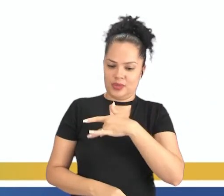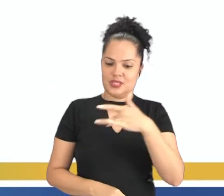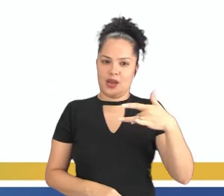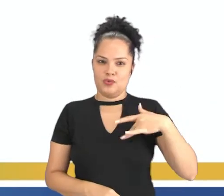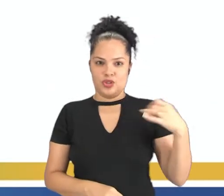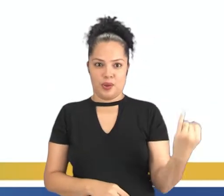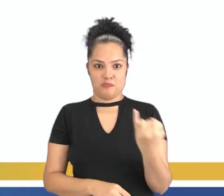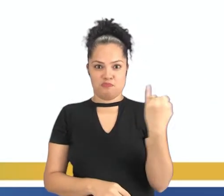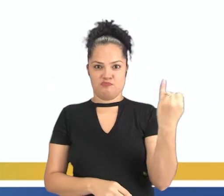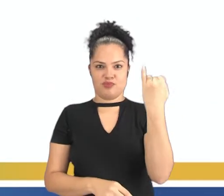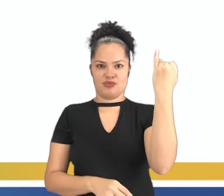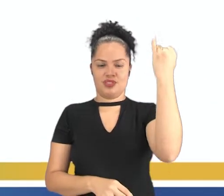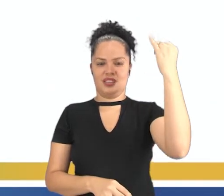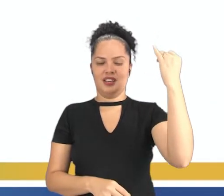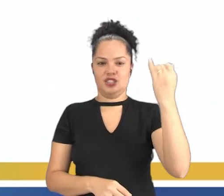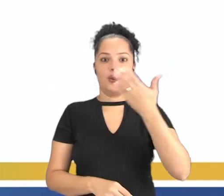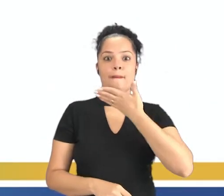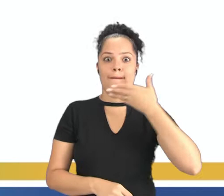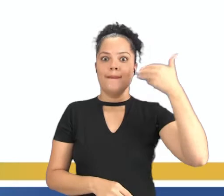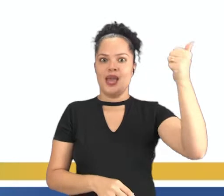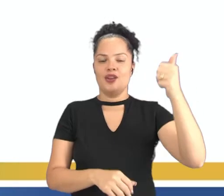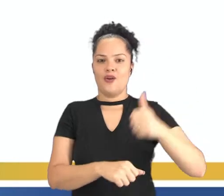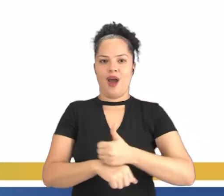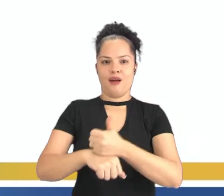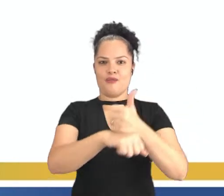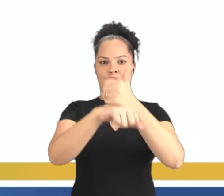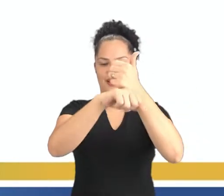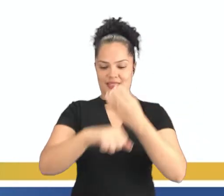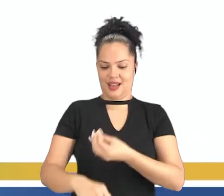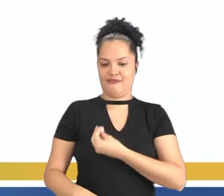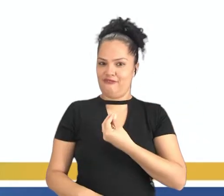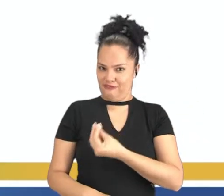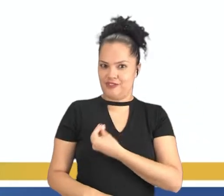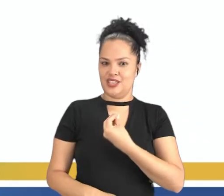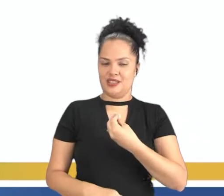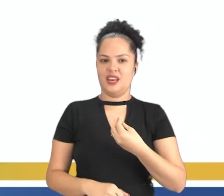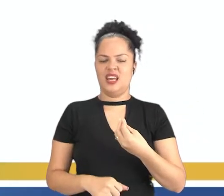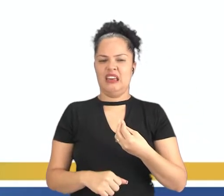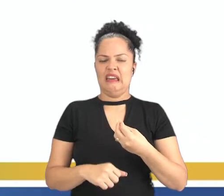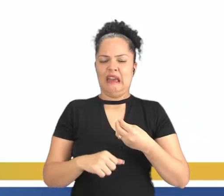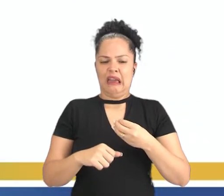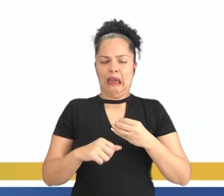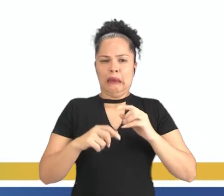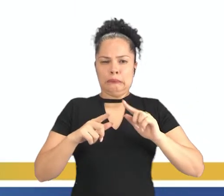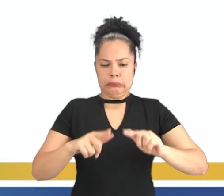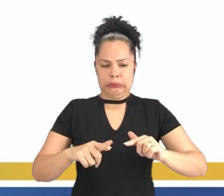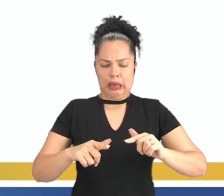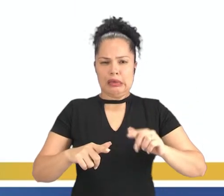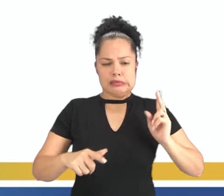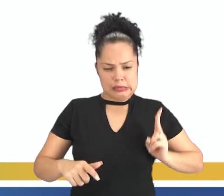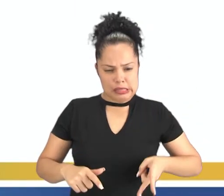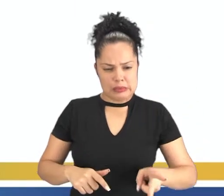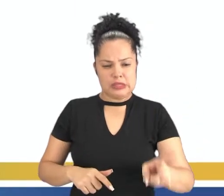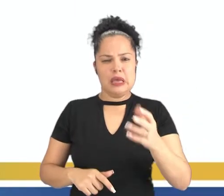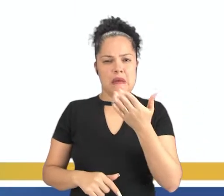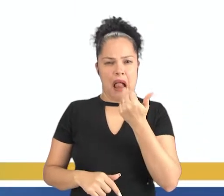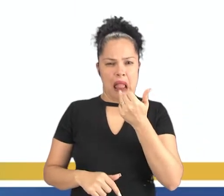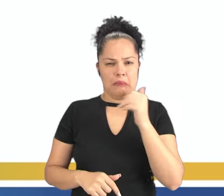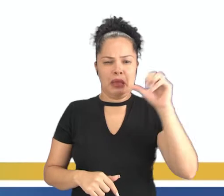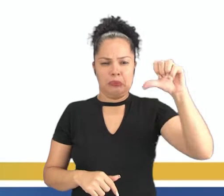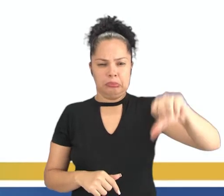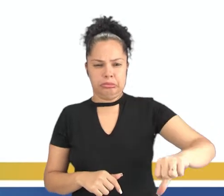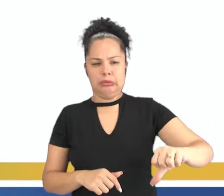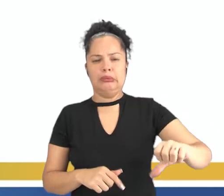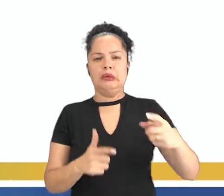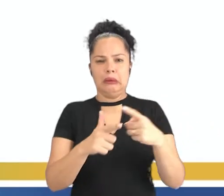essencial para uma maior qualidade de vida. O abuso de alimentos ricos em gorduras saturadas, sódio e açúcares é